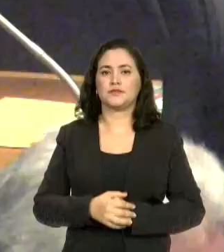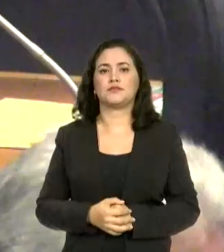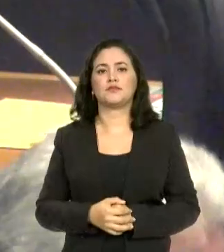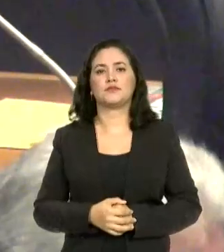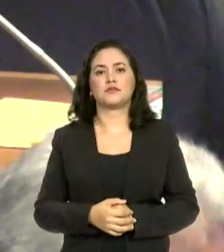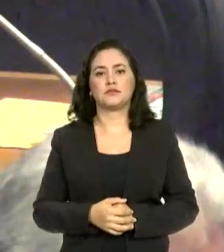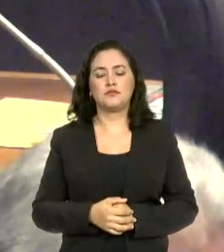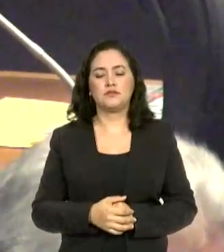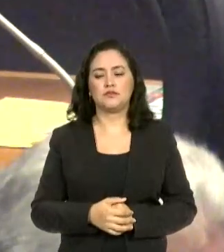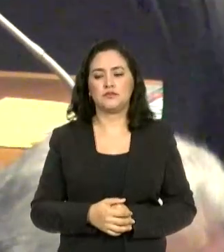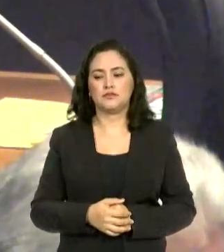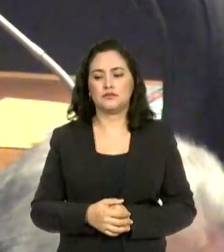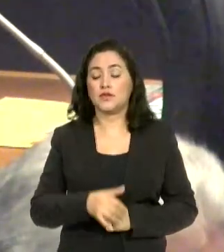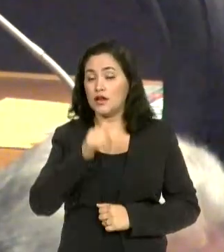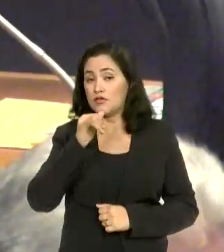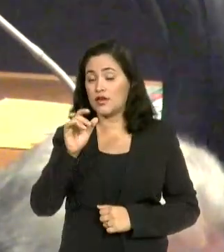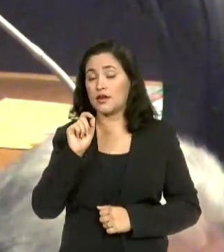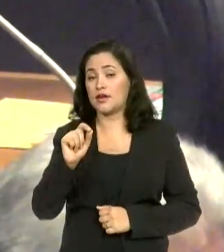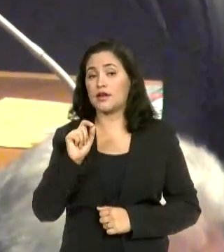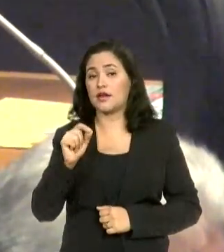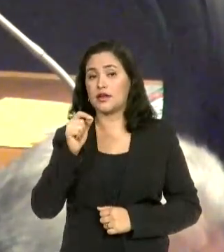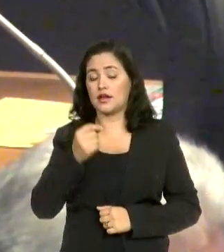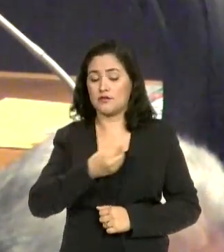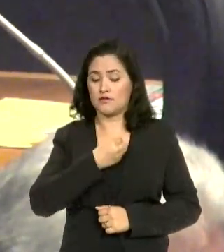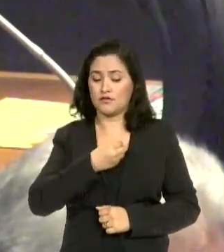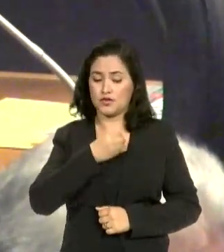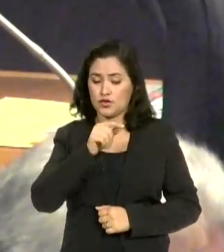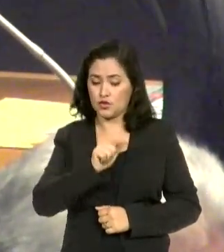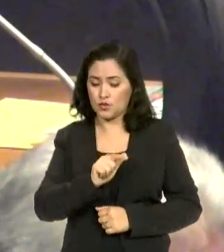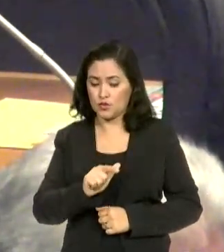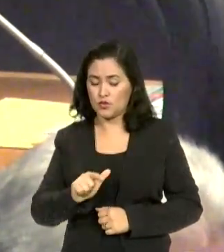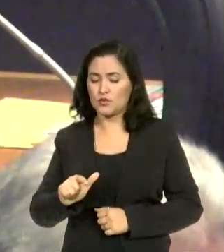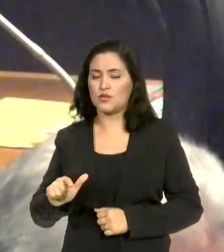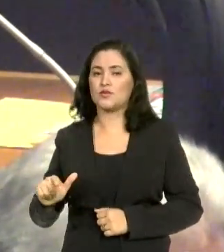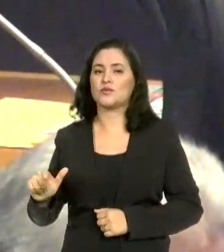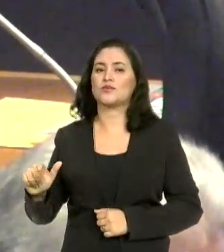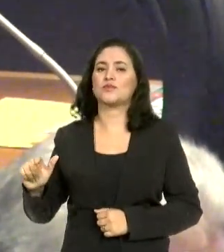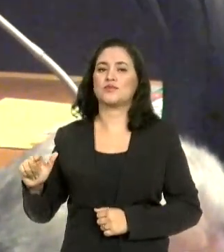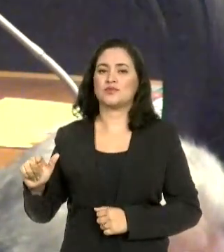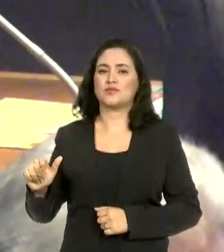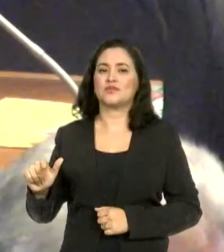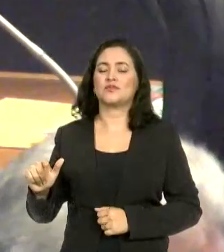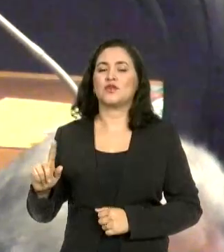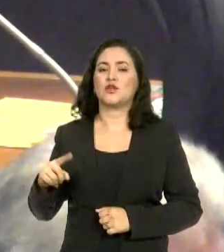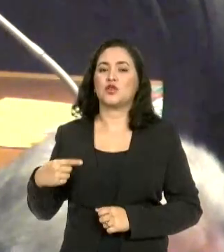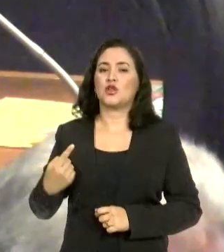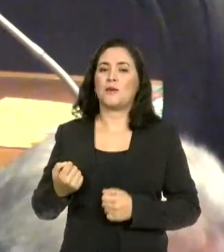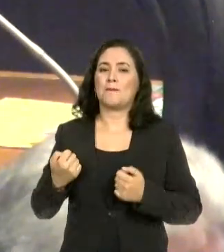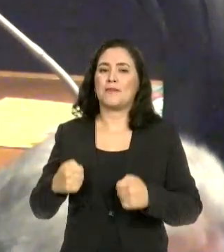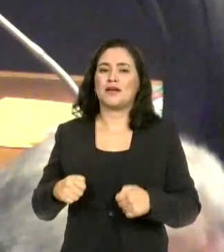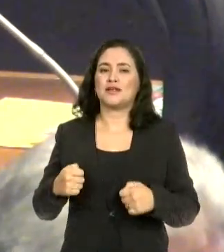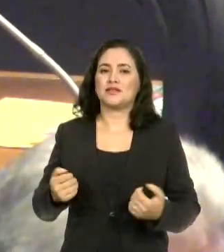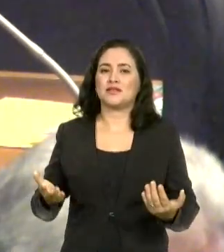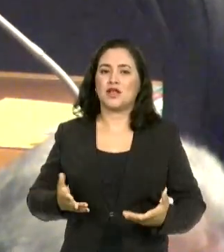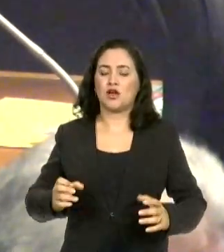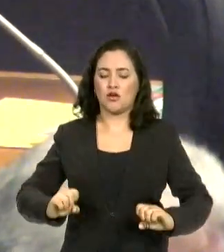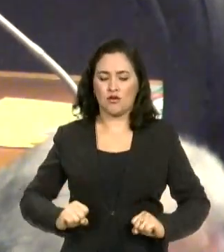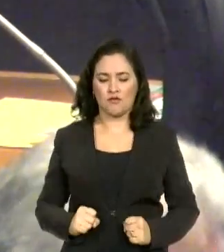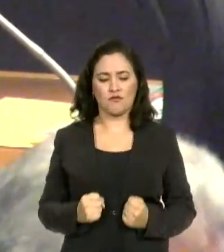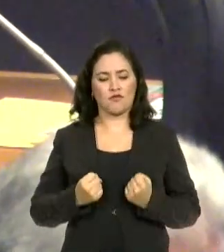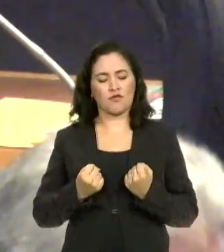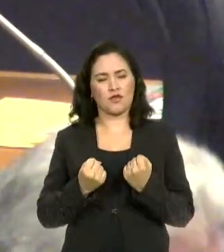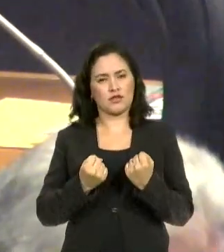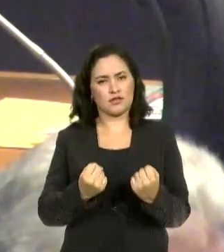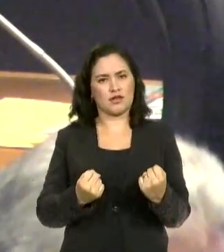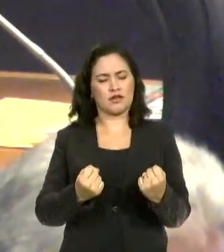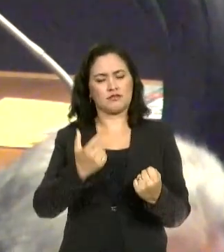que a vida segue, nós temos agora que realmente nos fortalecer, né, quanto pessoa,